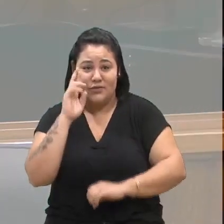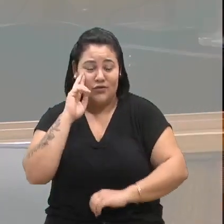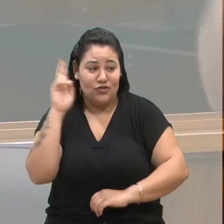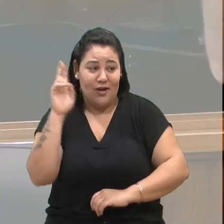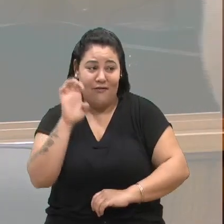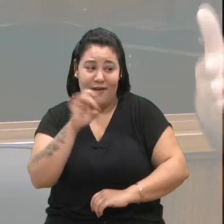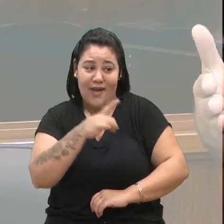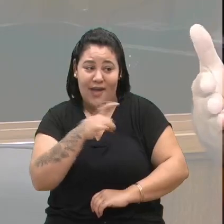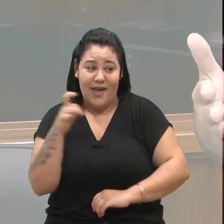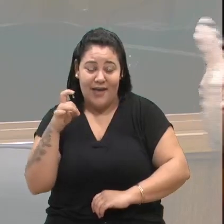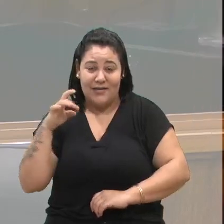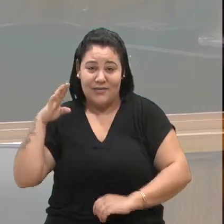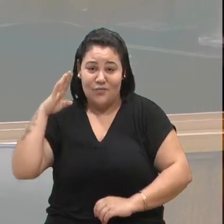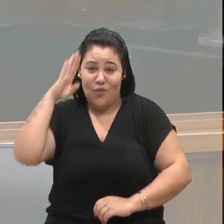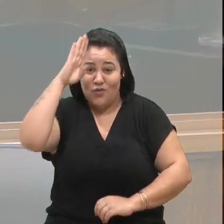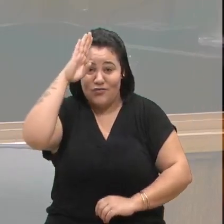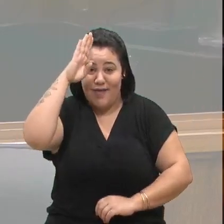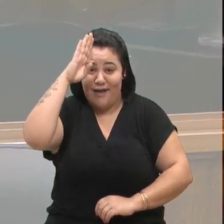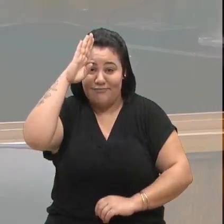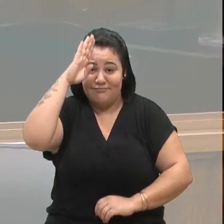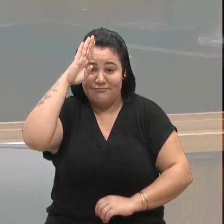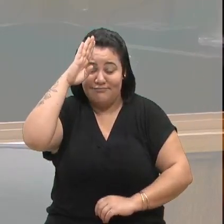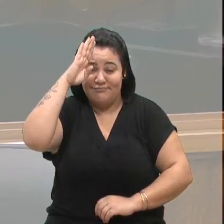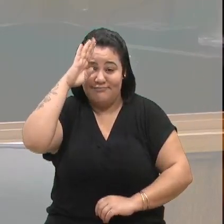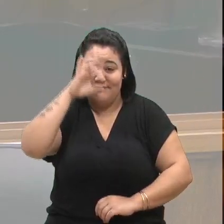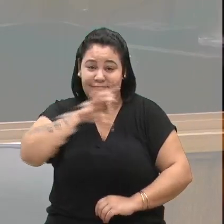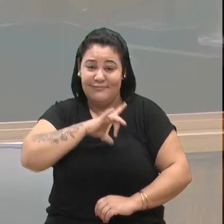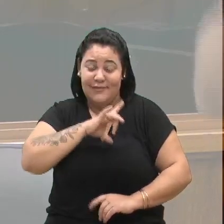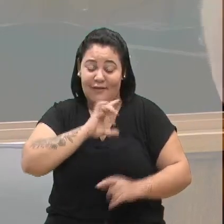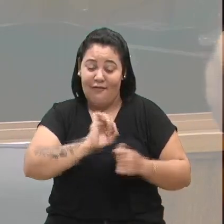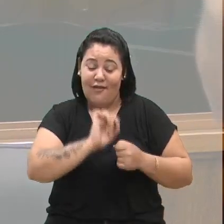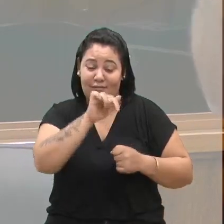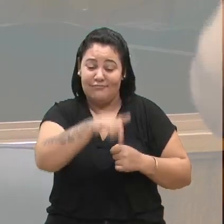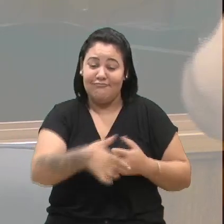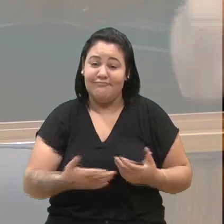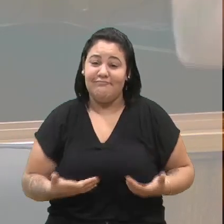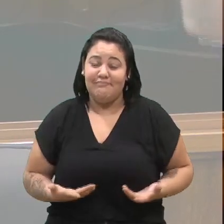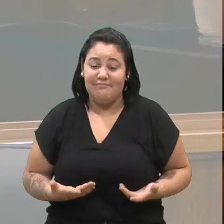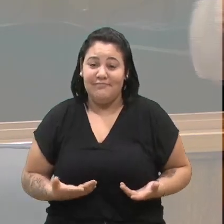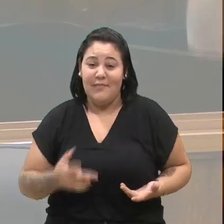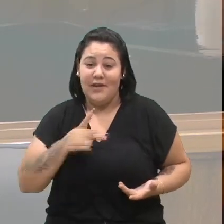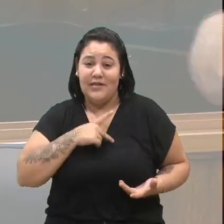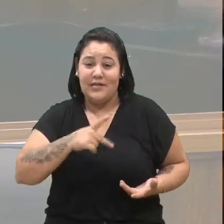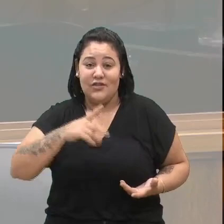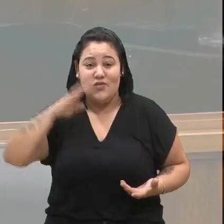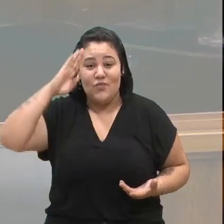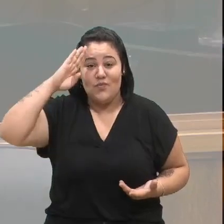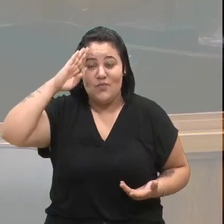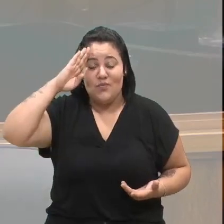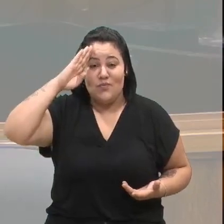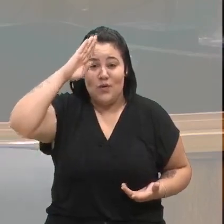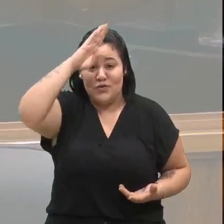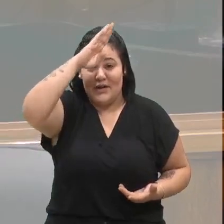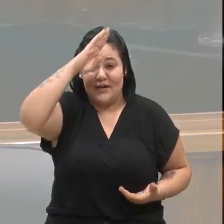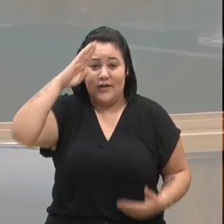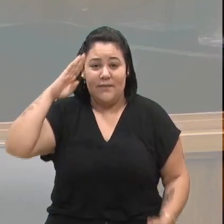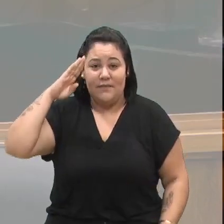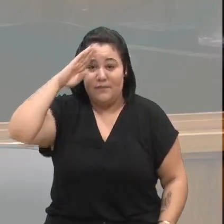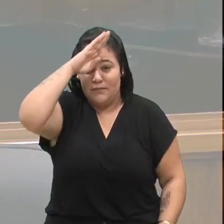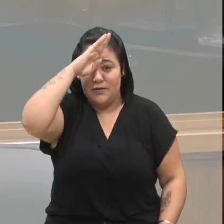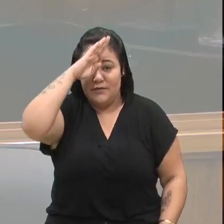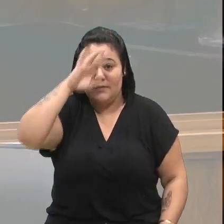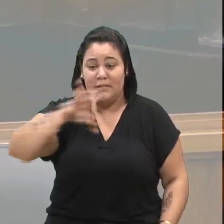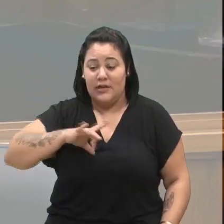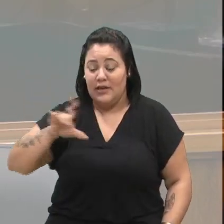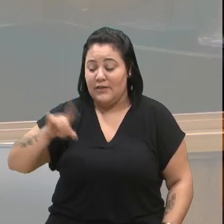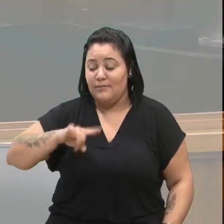ex-presidente Bolsonaro, tem imposto nesse momento. O presidente Bolsonaro tem a sua saidinha proibida